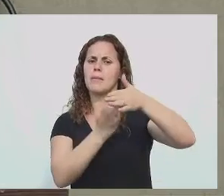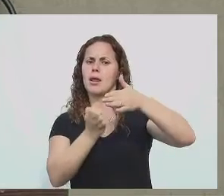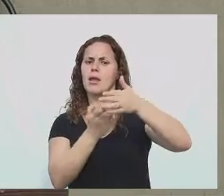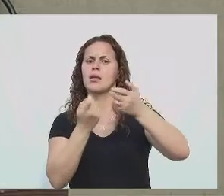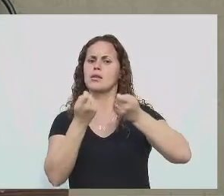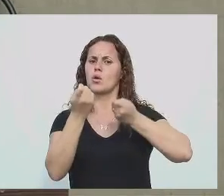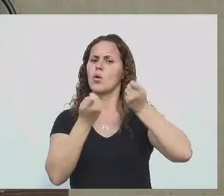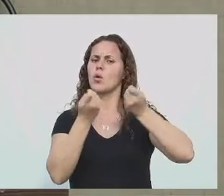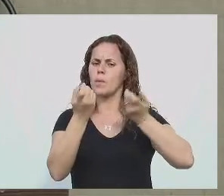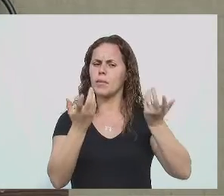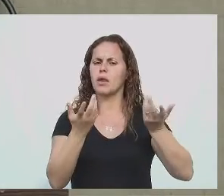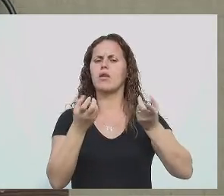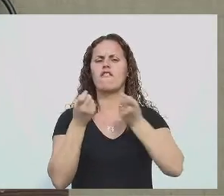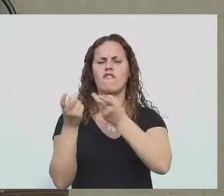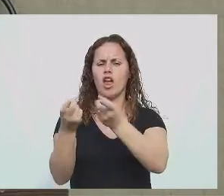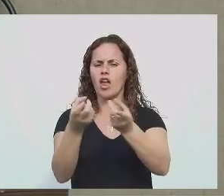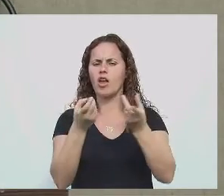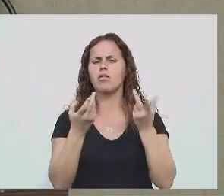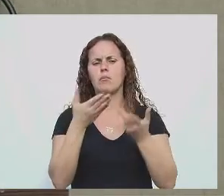mentira, Sérgio?